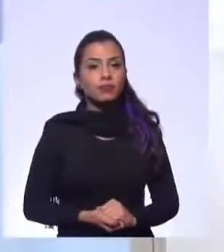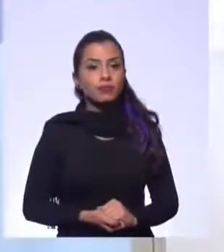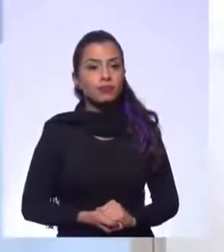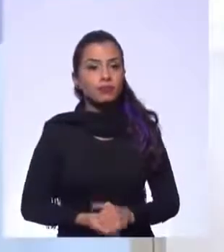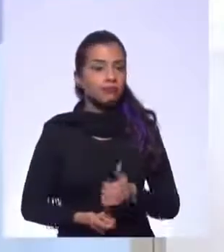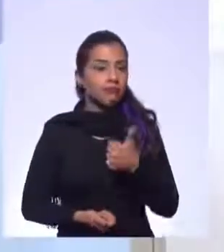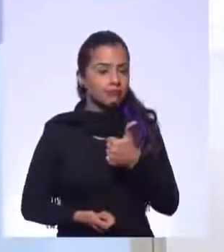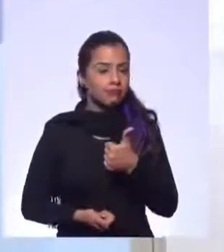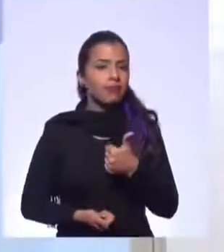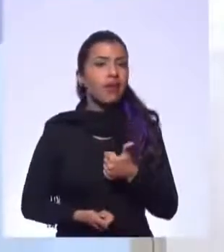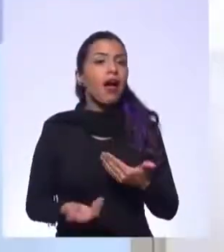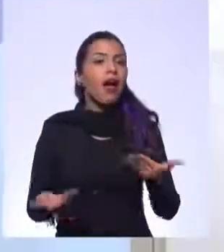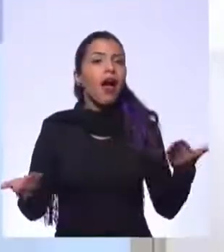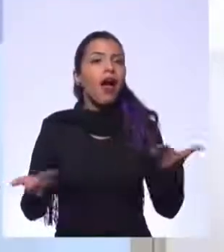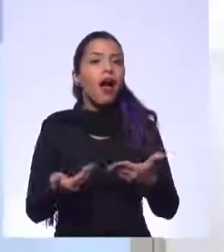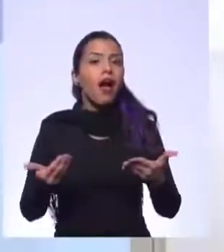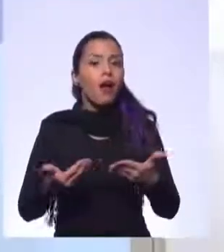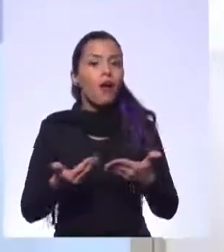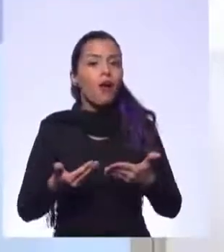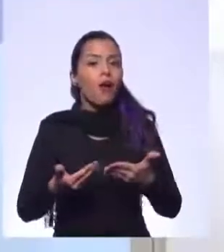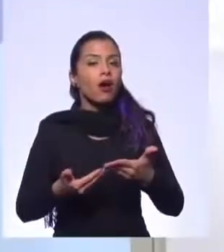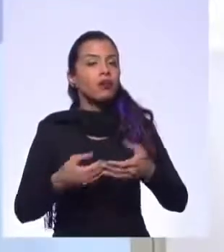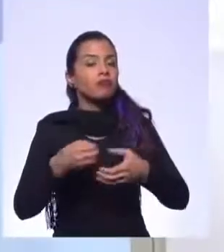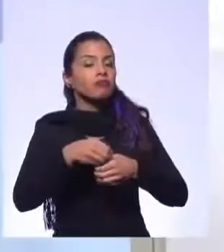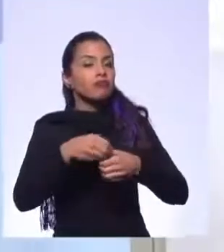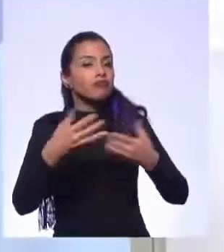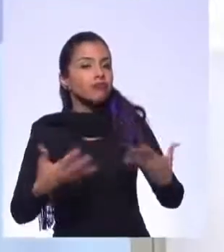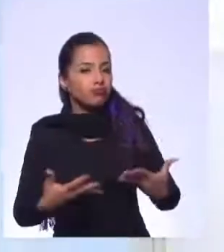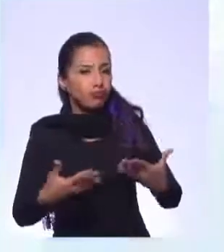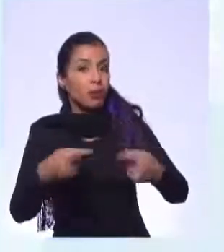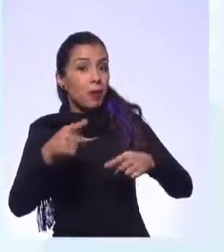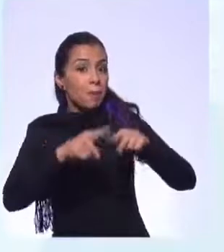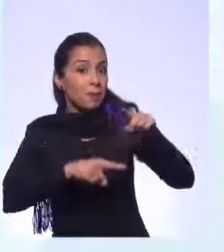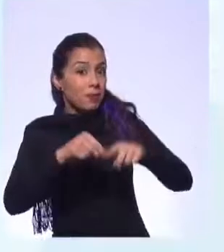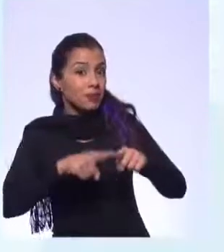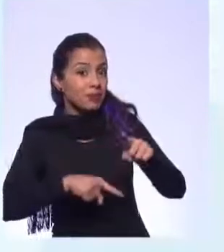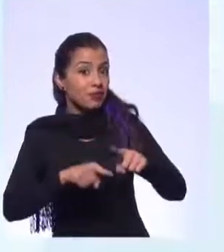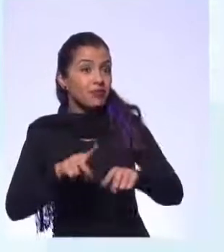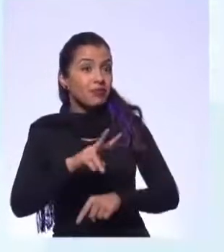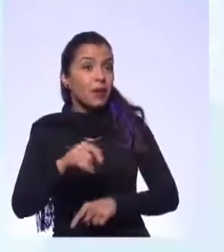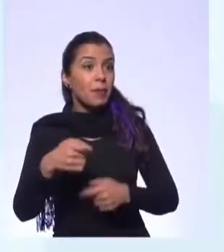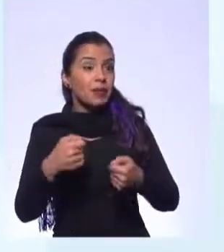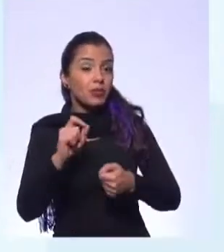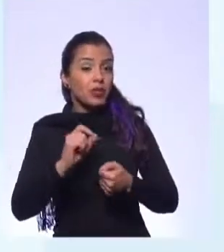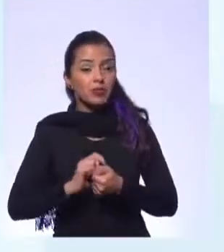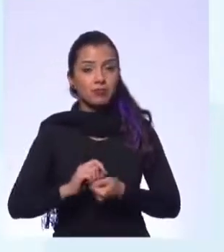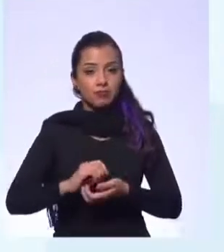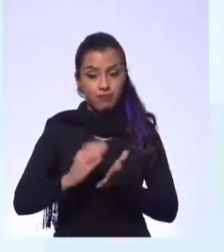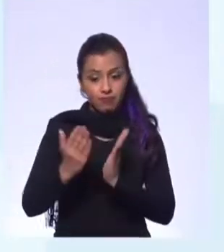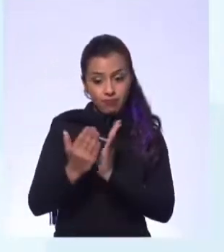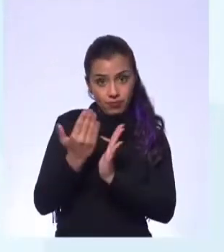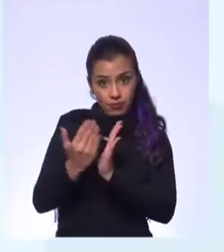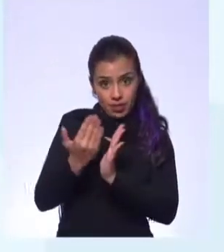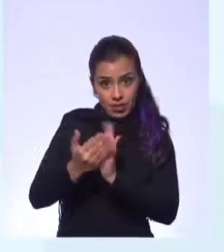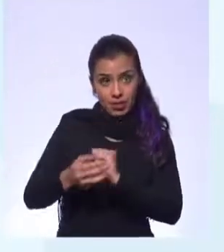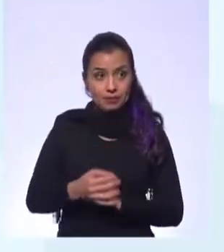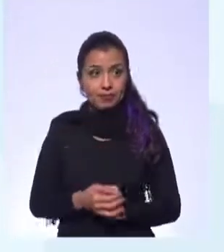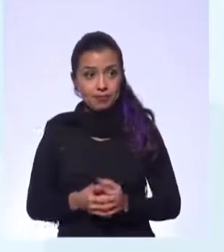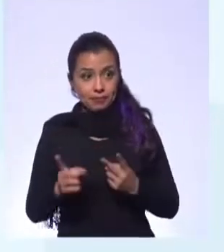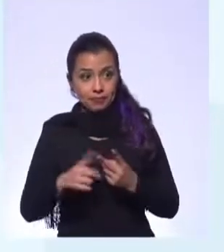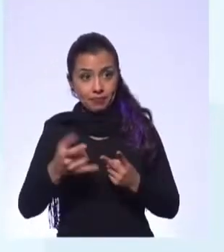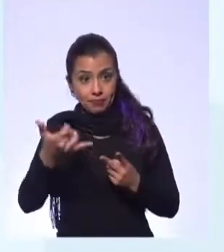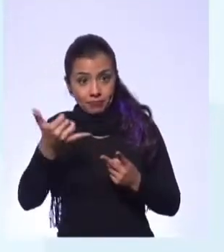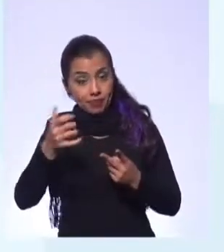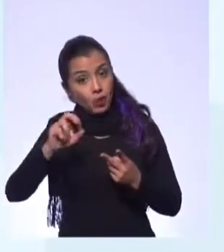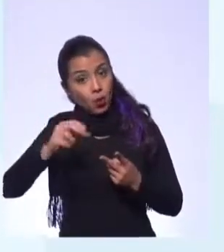agora, nós vamos para o nosso material. O que vocês vão precisar para a aula de hoje? Your notebook. Seu caderno. A pen or